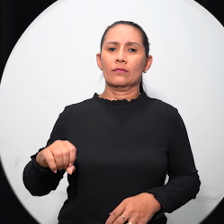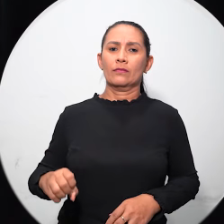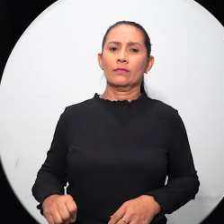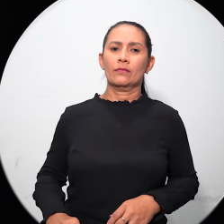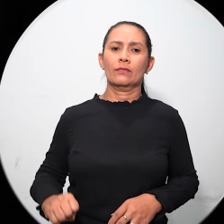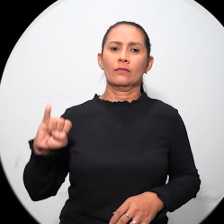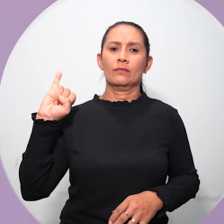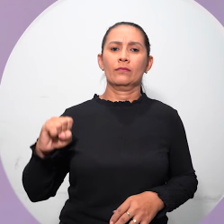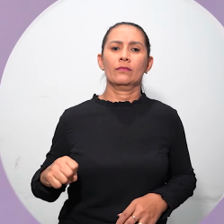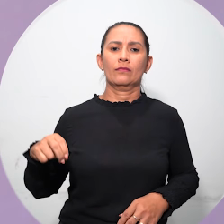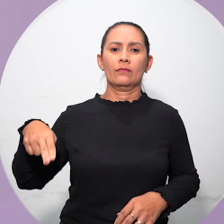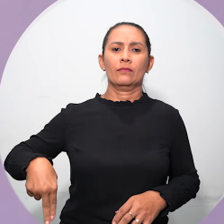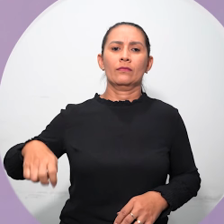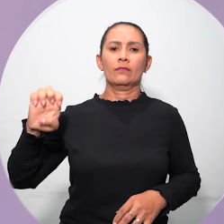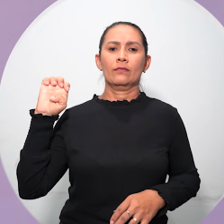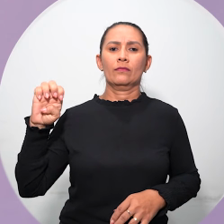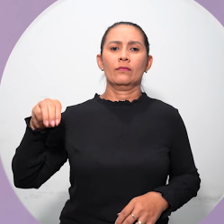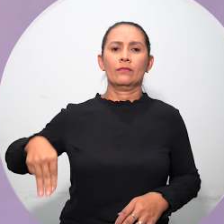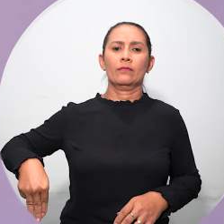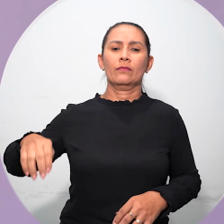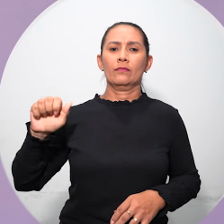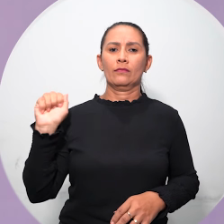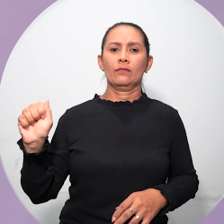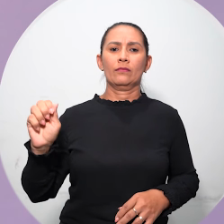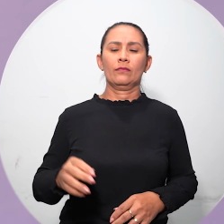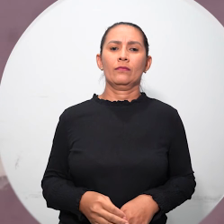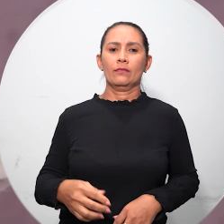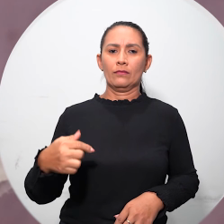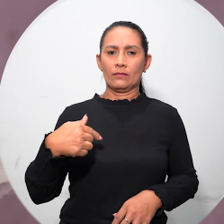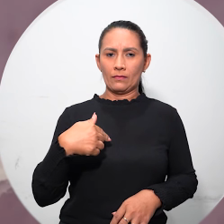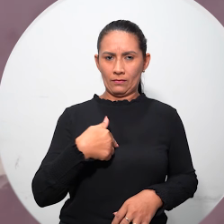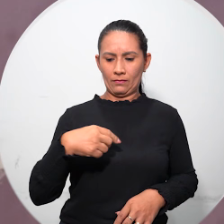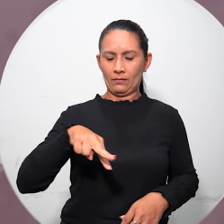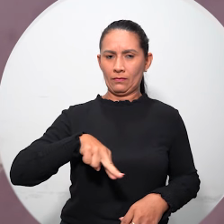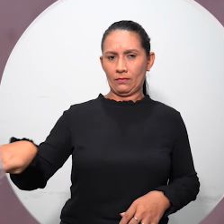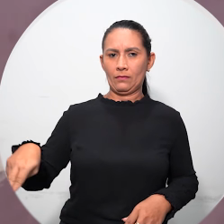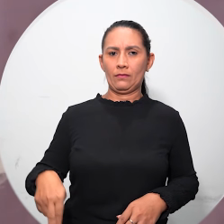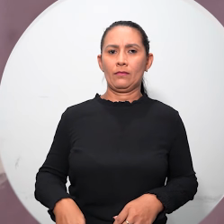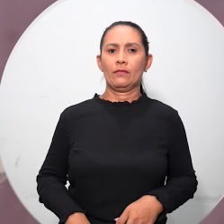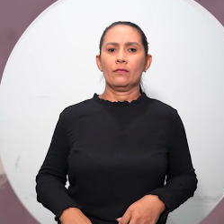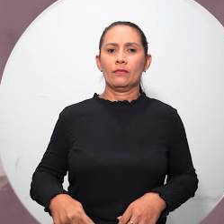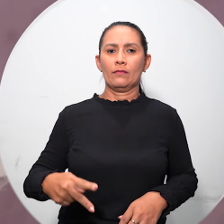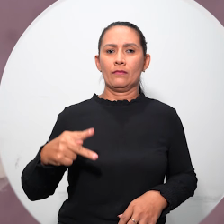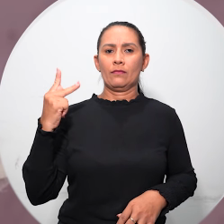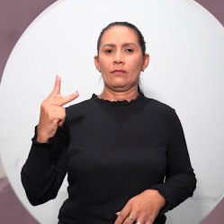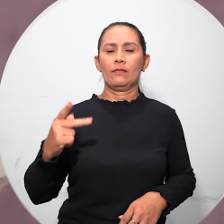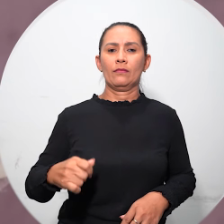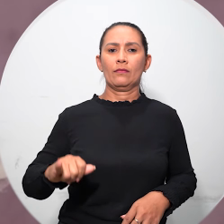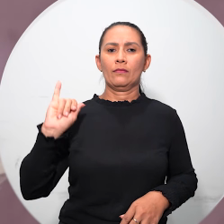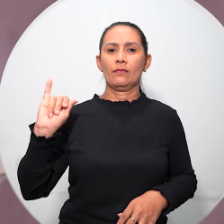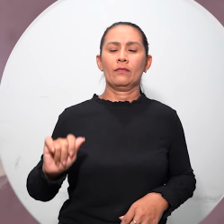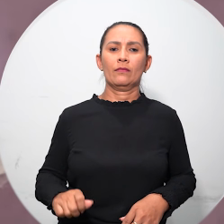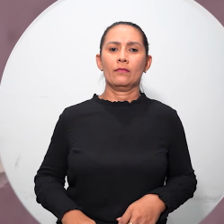Flash Dance. Meu nome é Quitéria, eu sou aqui de Brejo do Cruz, nasci aqui, vivi todo o tempo aqui